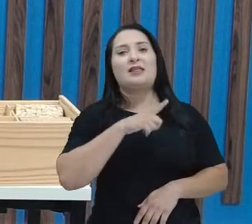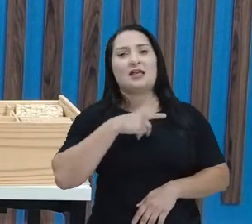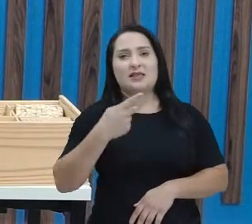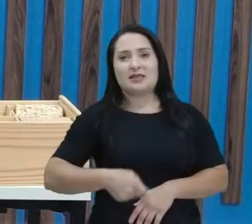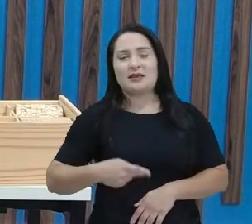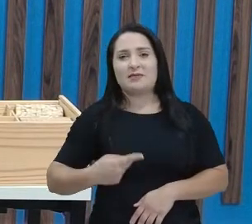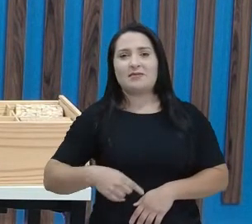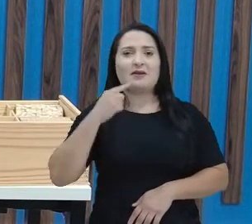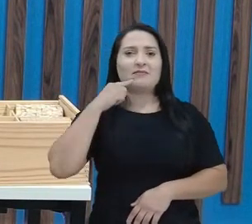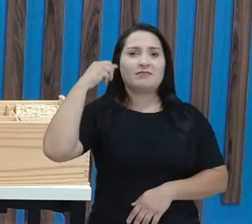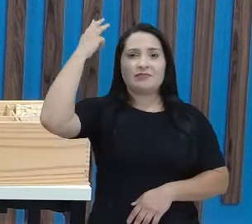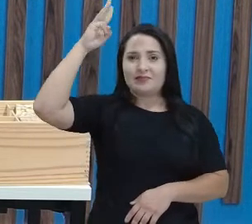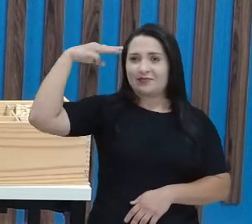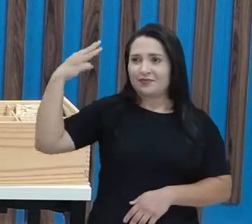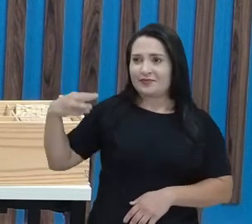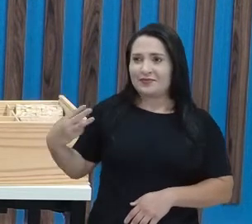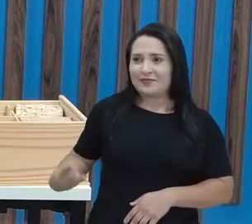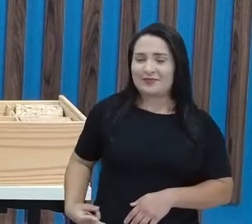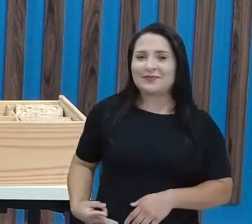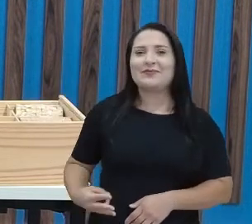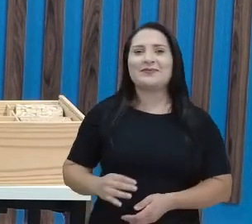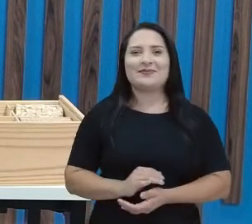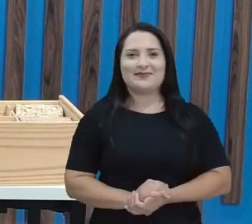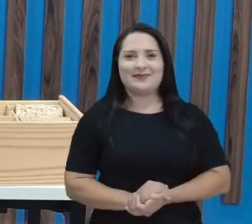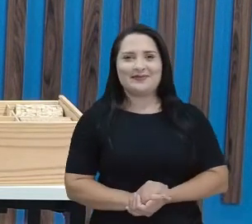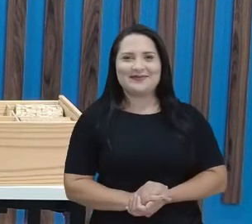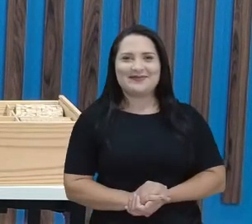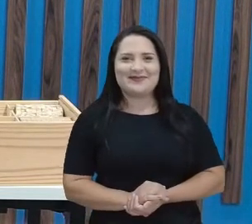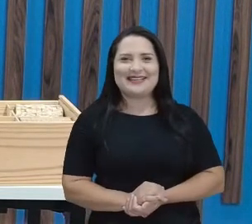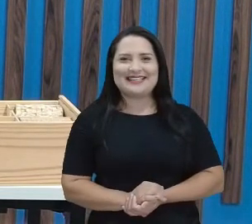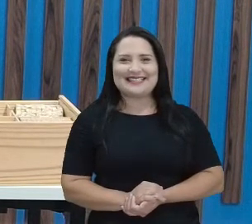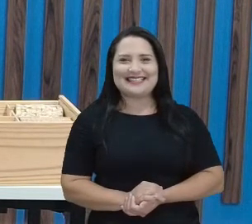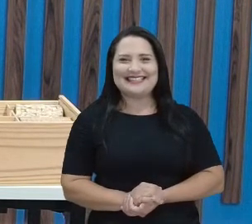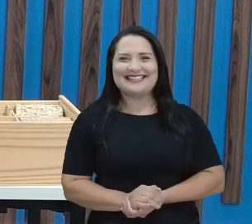a Melissa. Melissa, não.